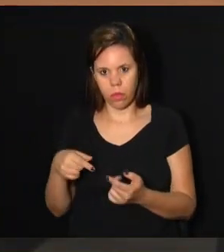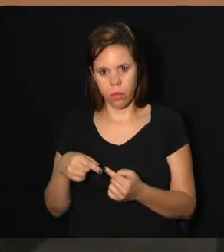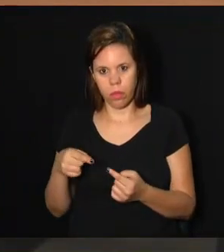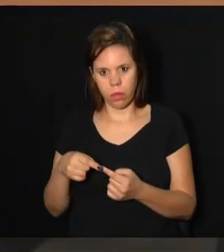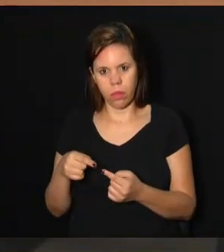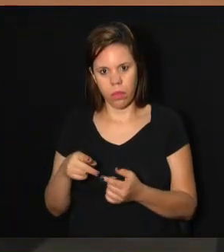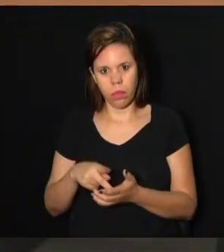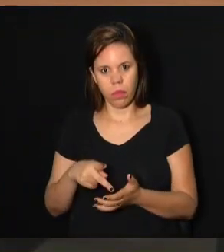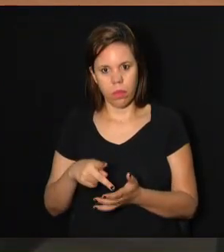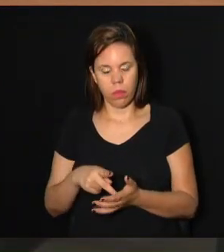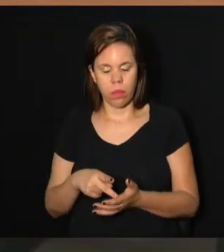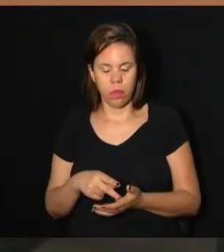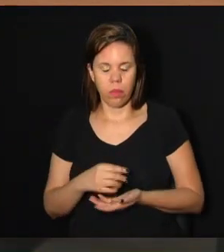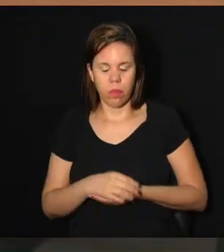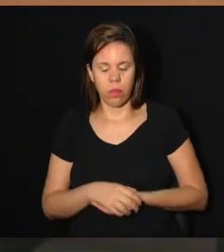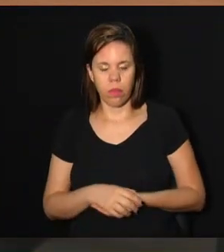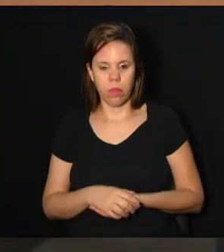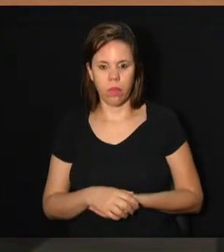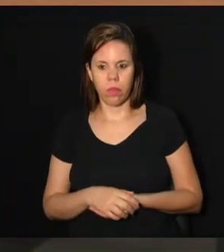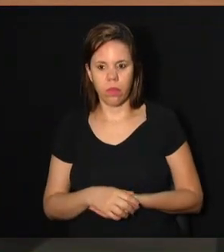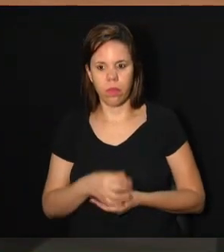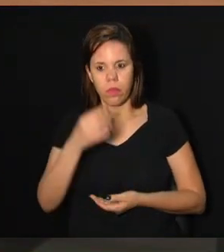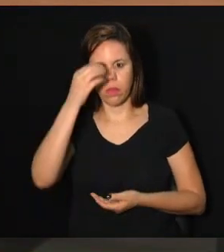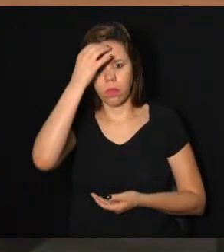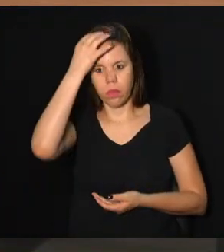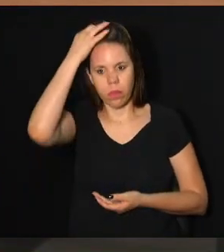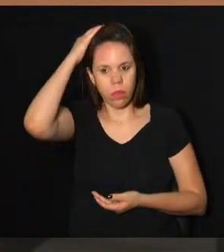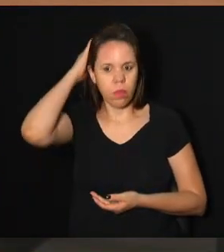nenhuma. Exatamente. Ela fez,